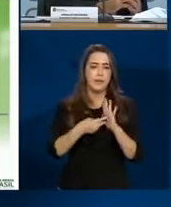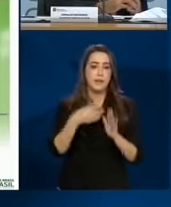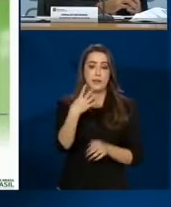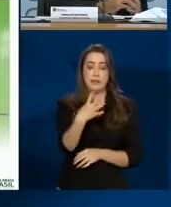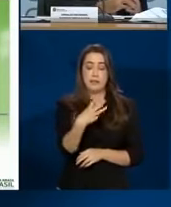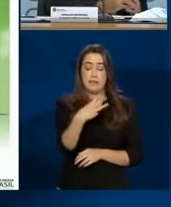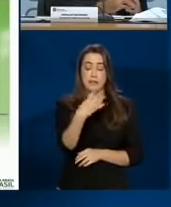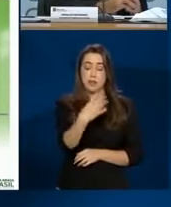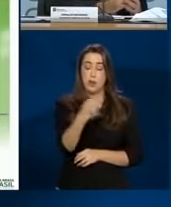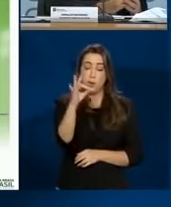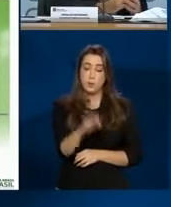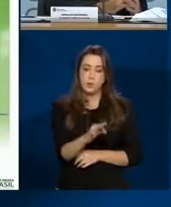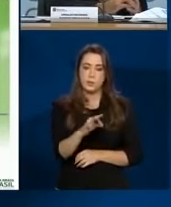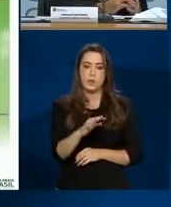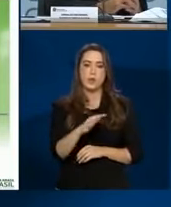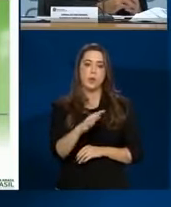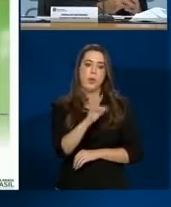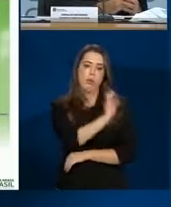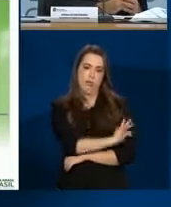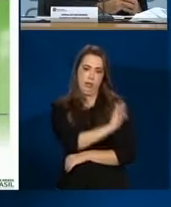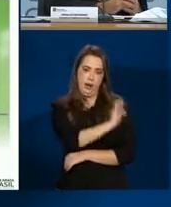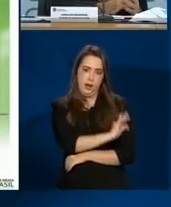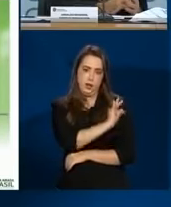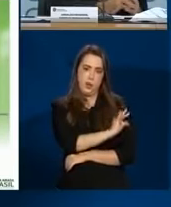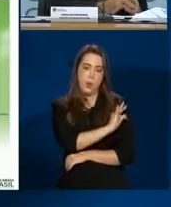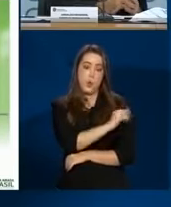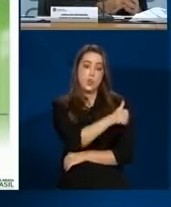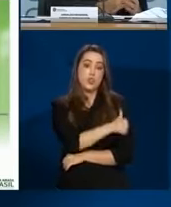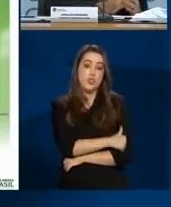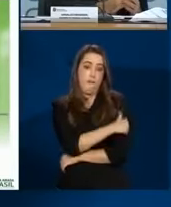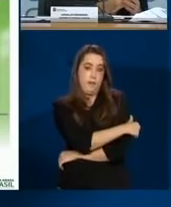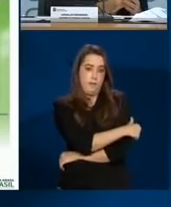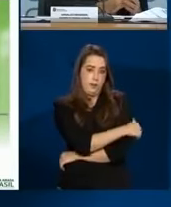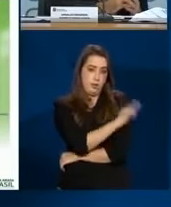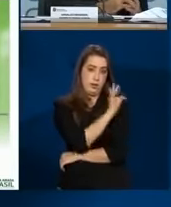34,3% técnicos ou auxiliares de enfermagem,